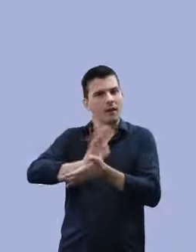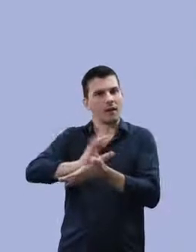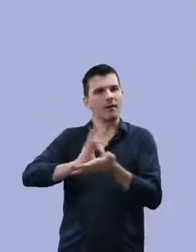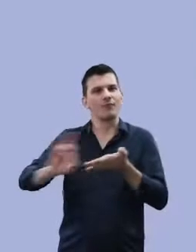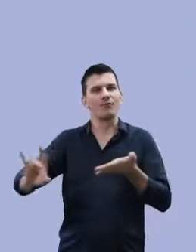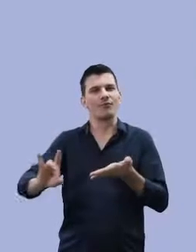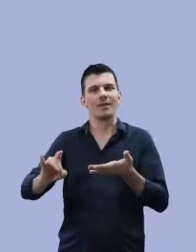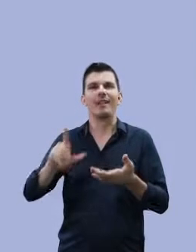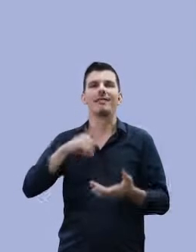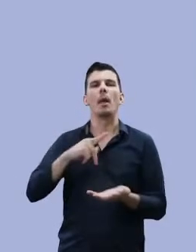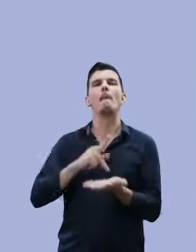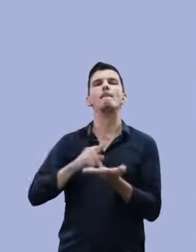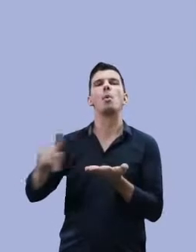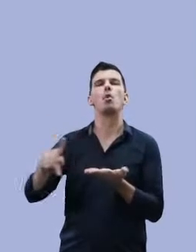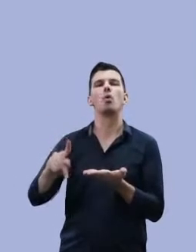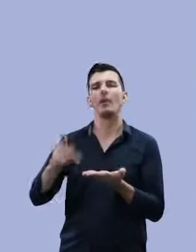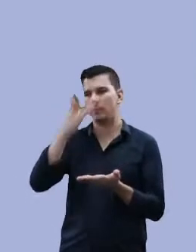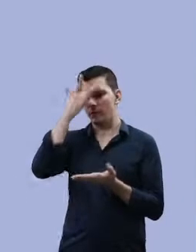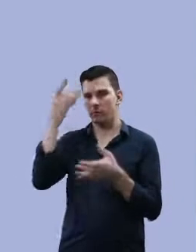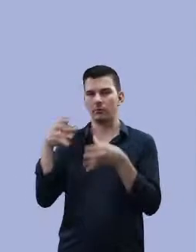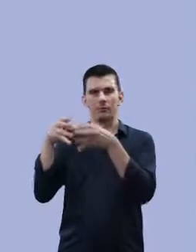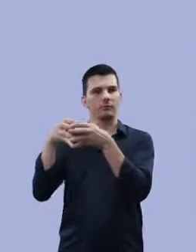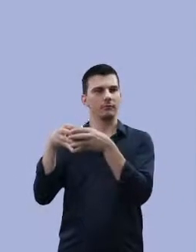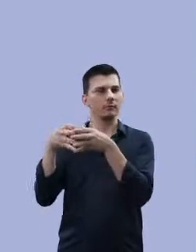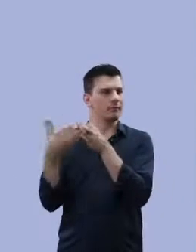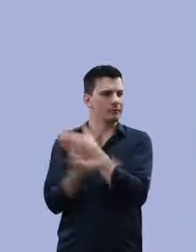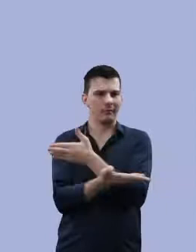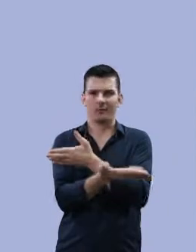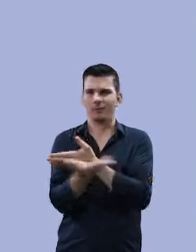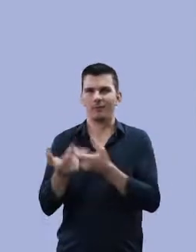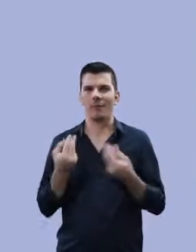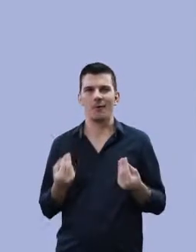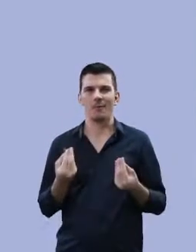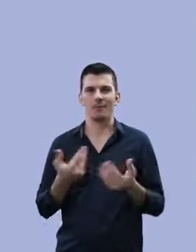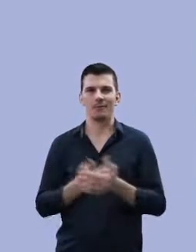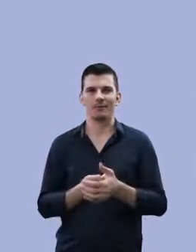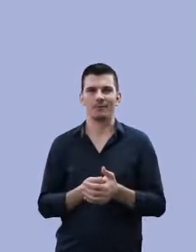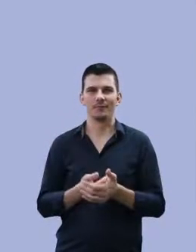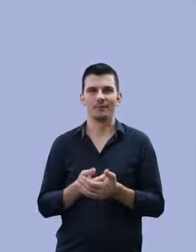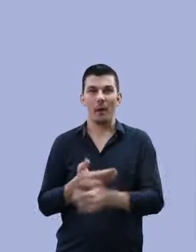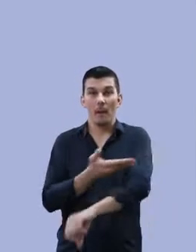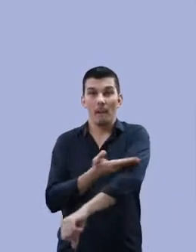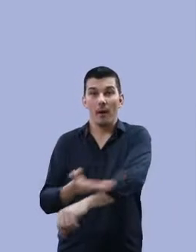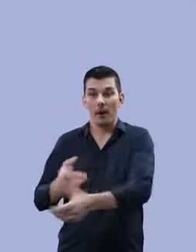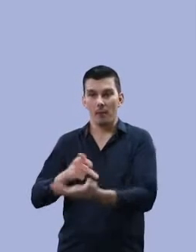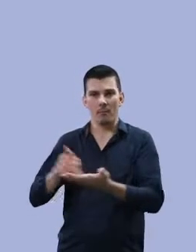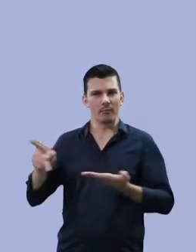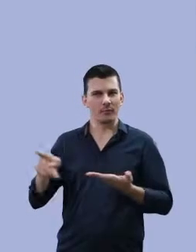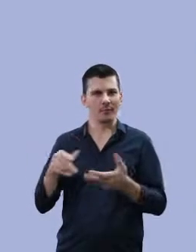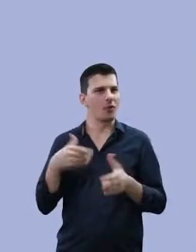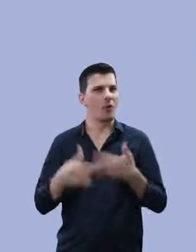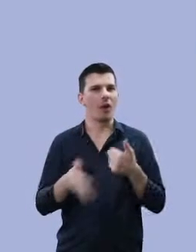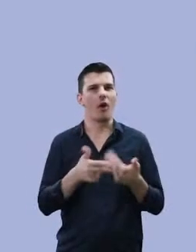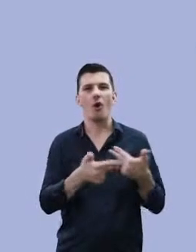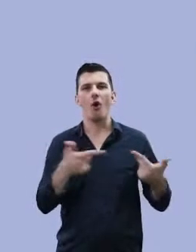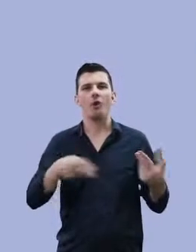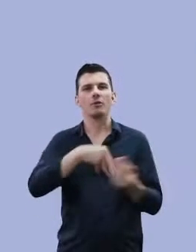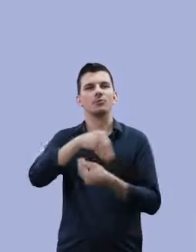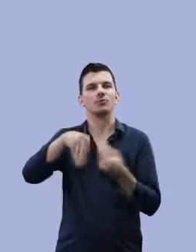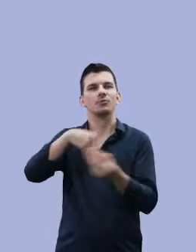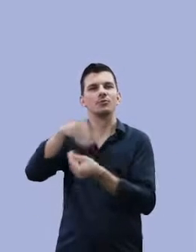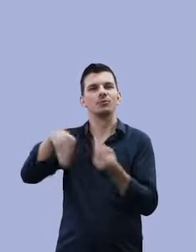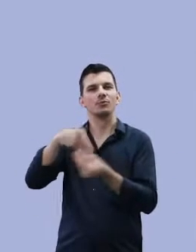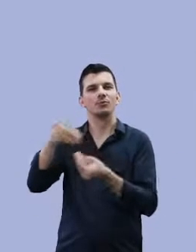pura. Qualquer forma de miscigenação é um prejuízo para o conjunto da sociedade. Ok? Espero que vocês tenham gostado. Esse também é um